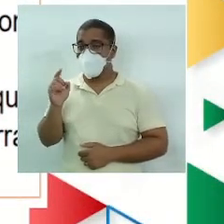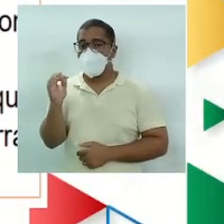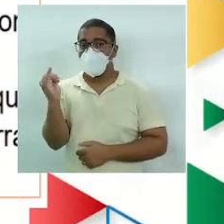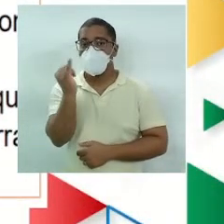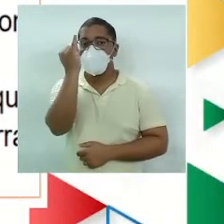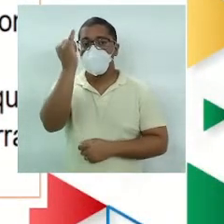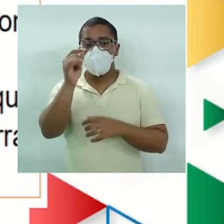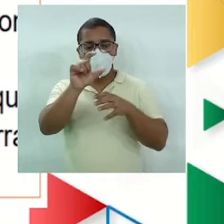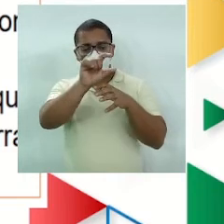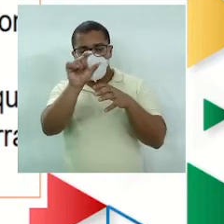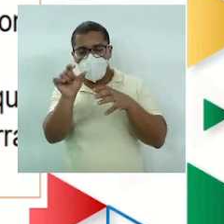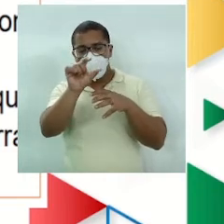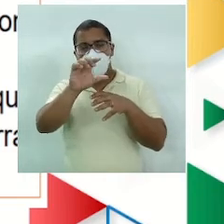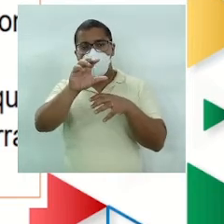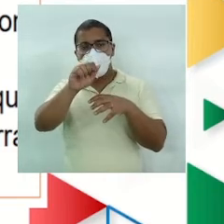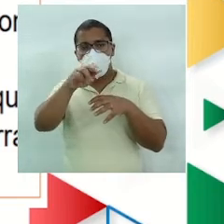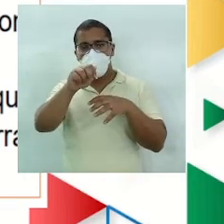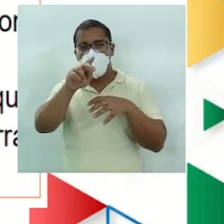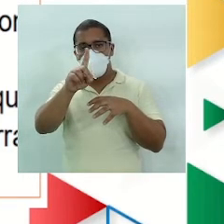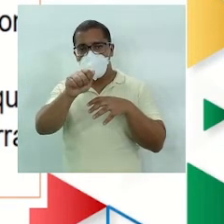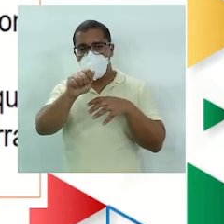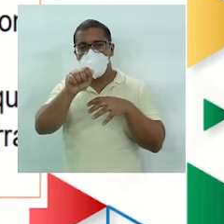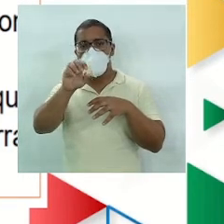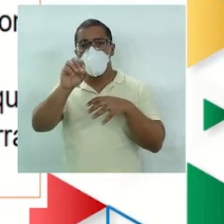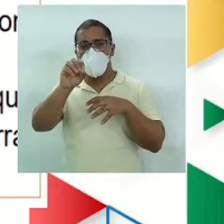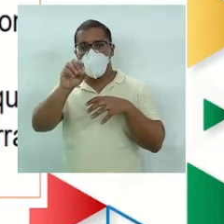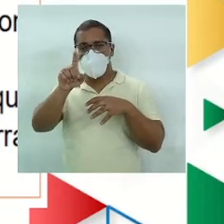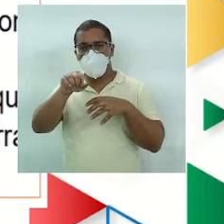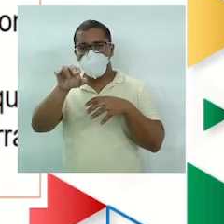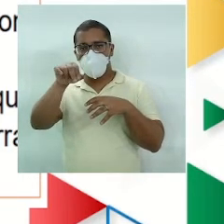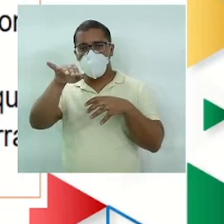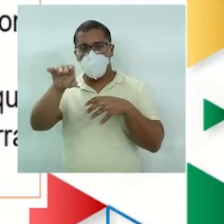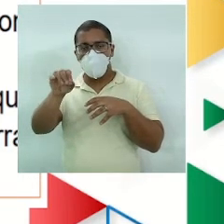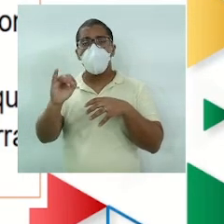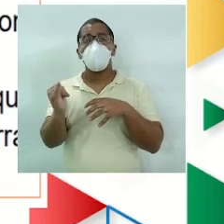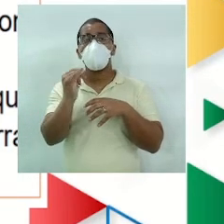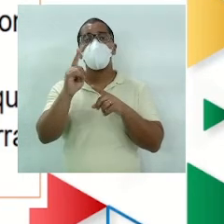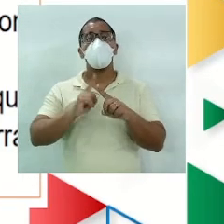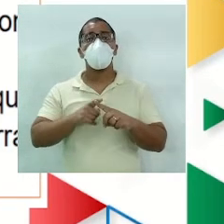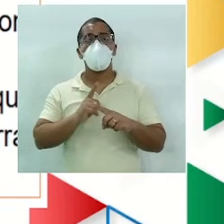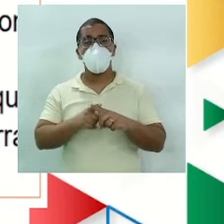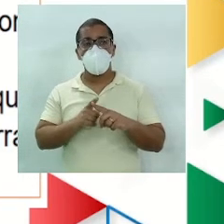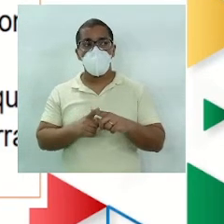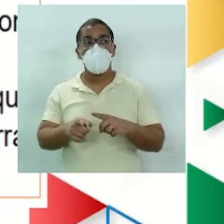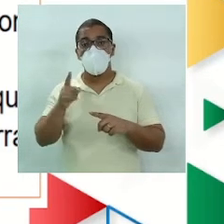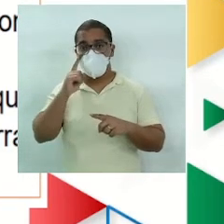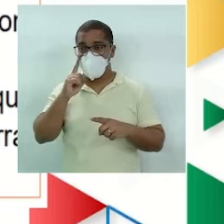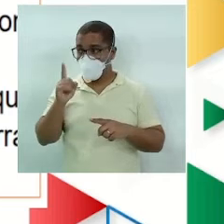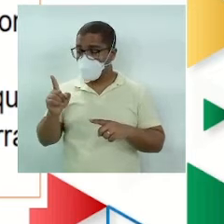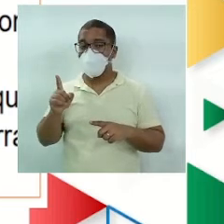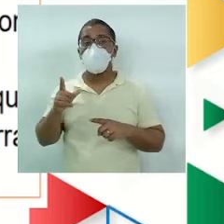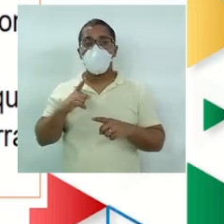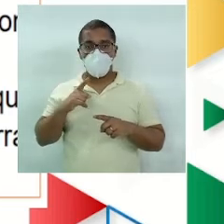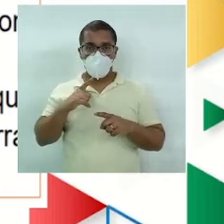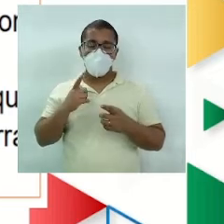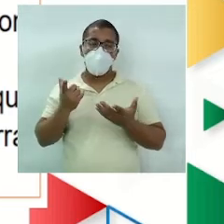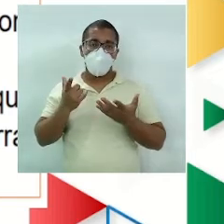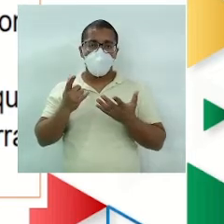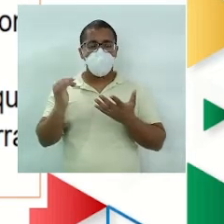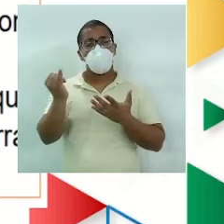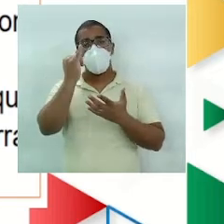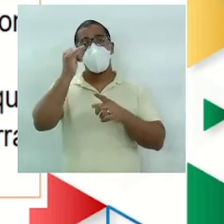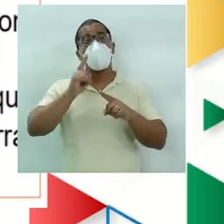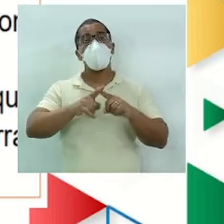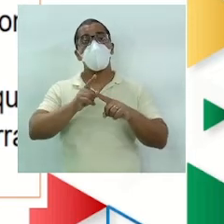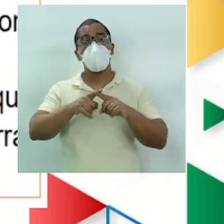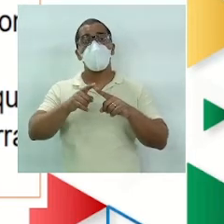ozônio. Observe, estudantes, a existência da camada de ozônio na estratosfera é fundamental, pois ela impede